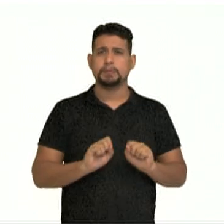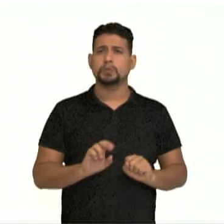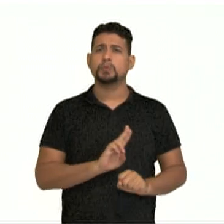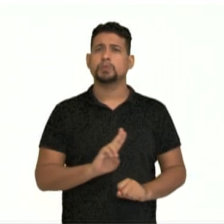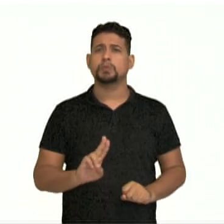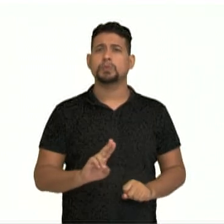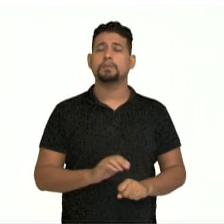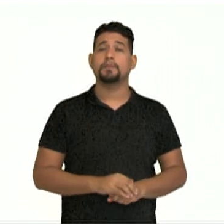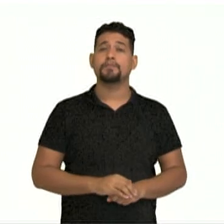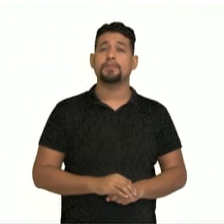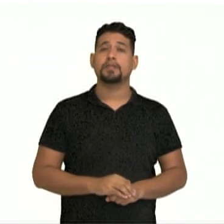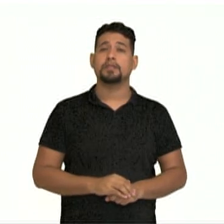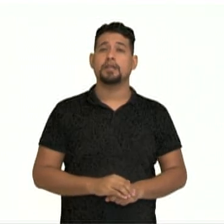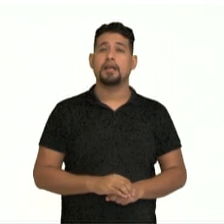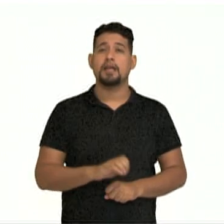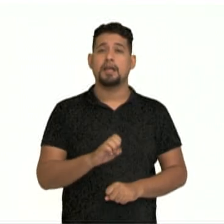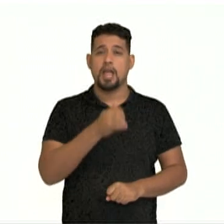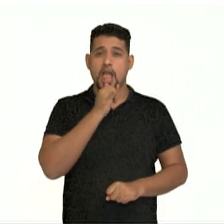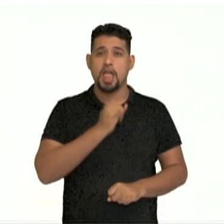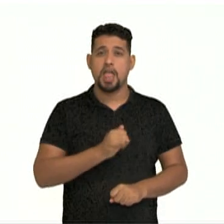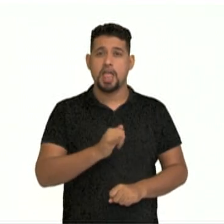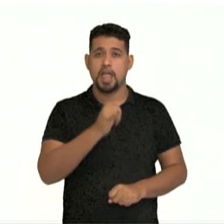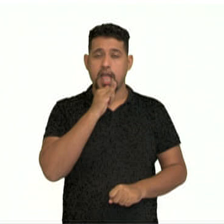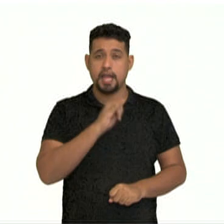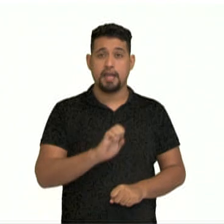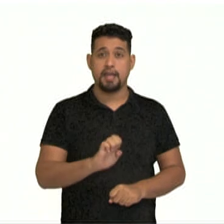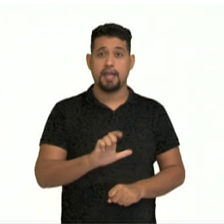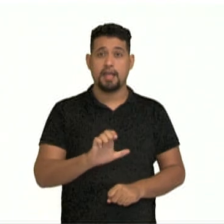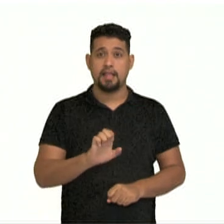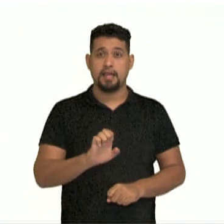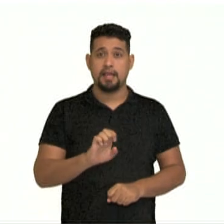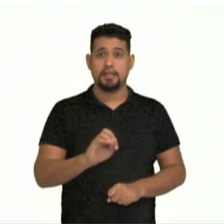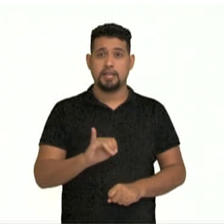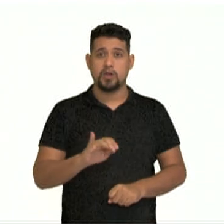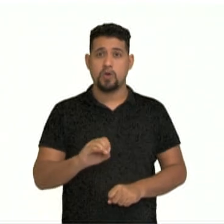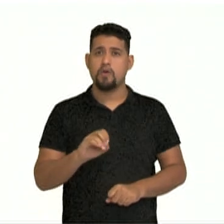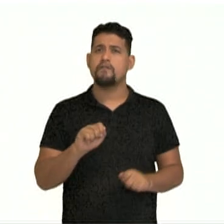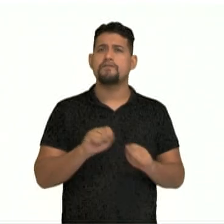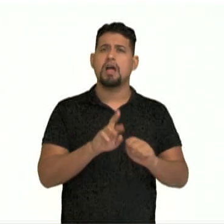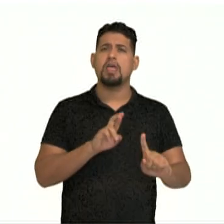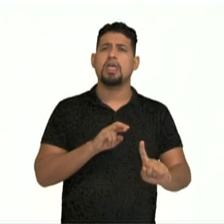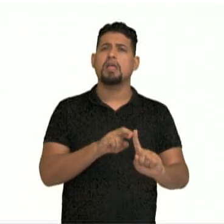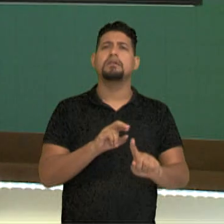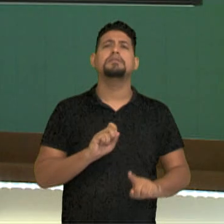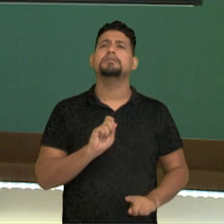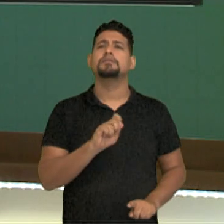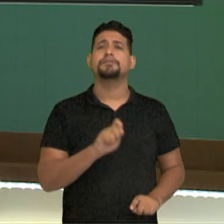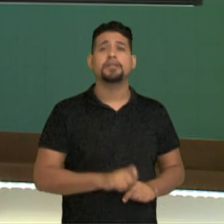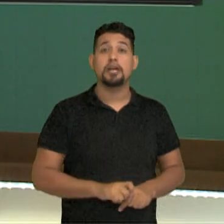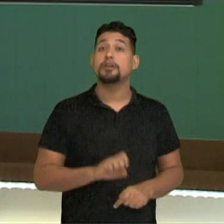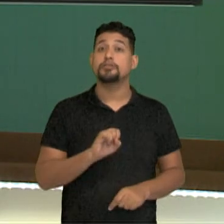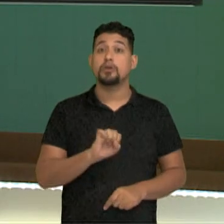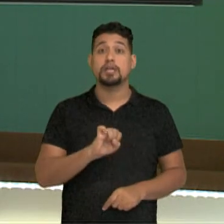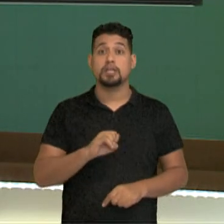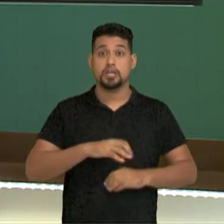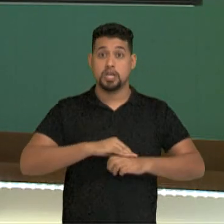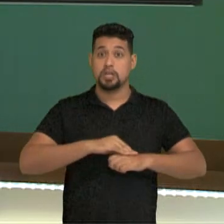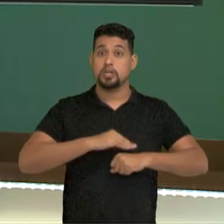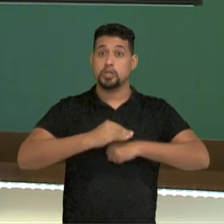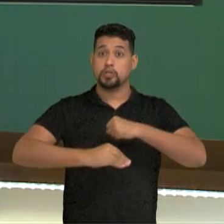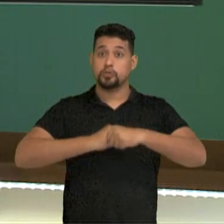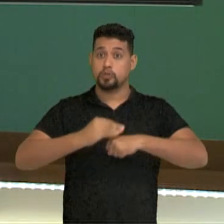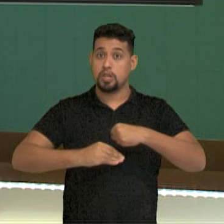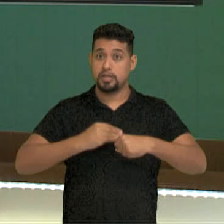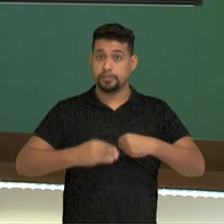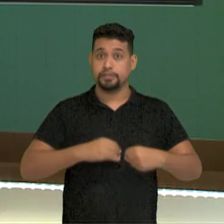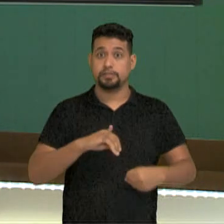de dielétricos. Pessoal, dielétrico, ele faz referência a isolante, tá, pessoal? Ele faz